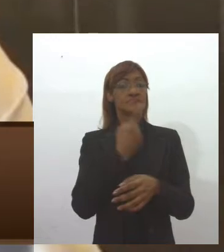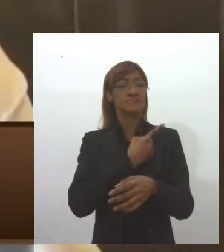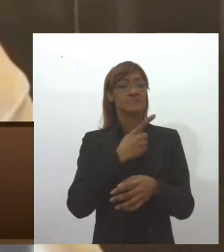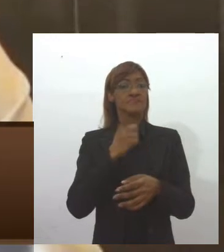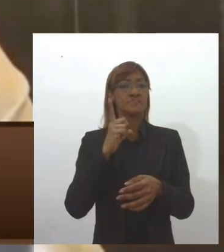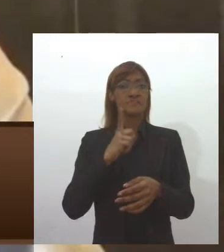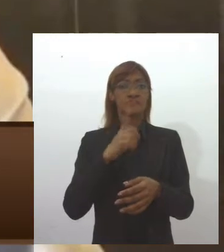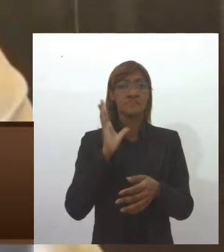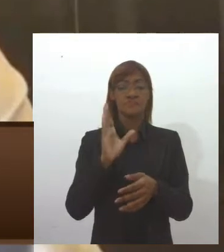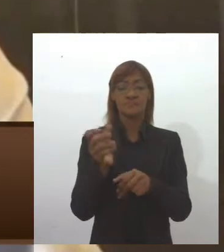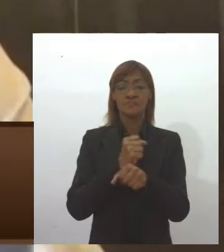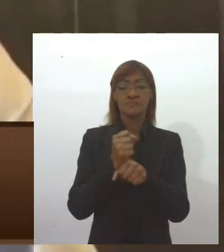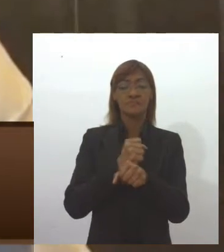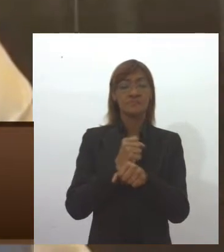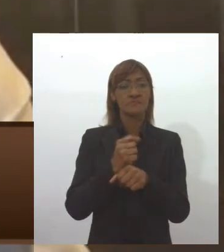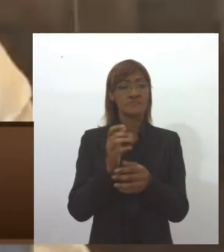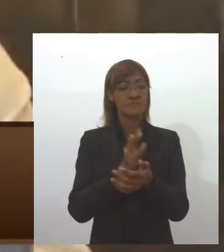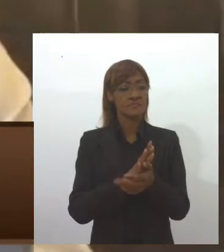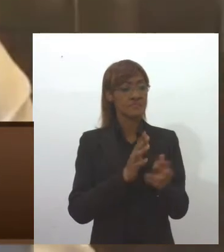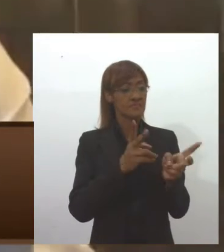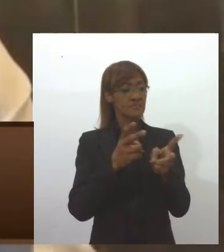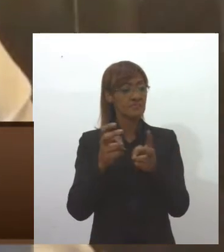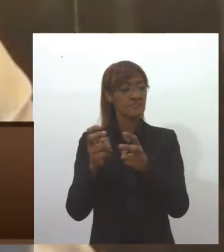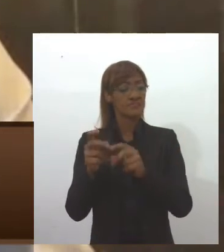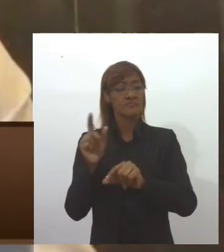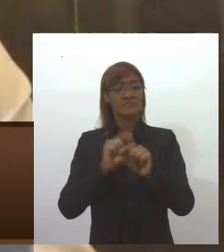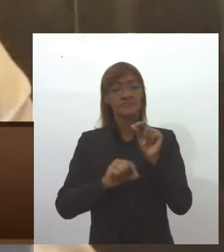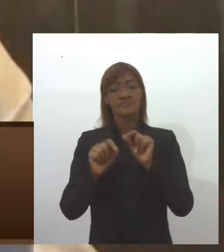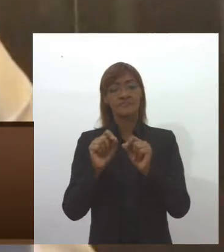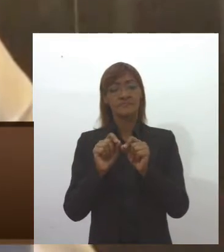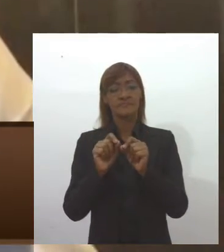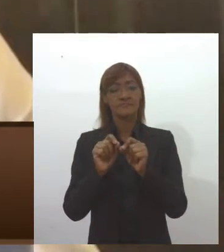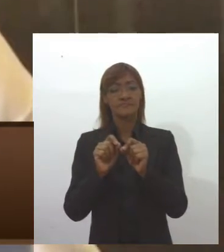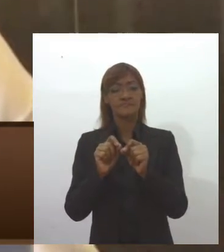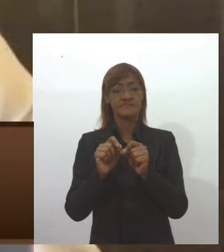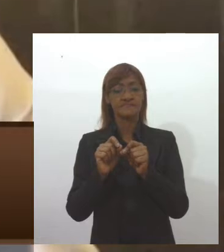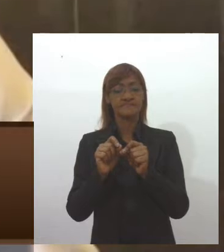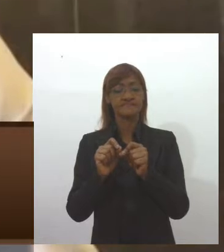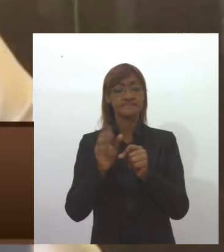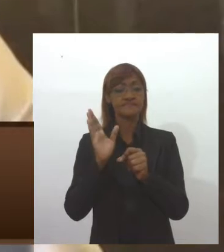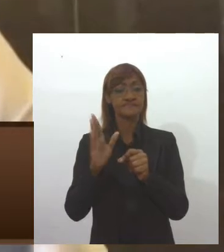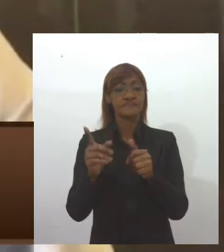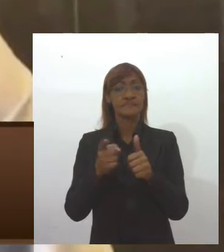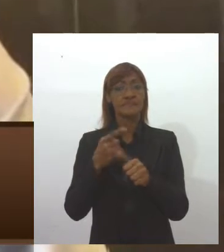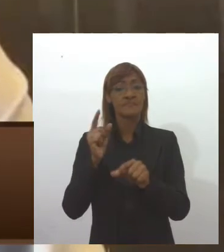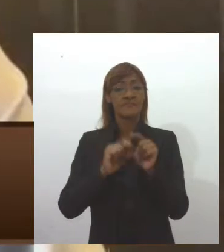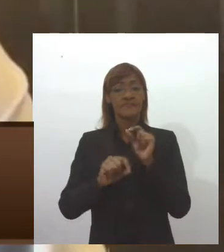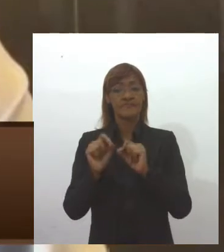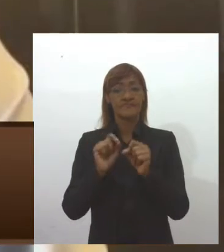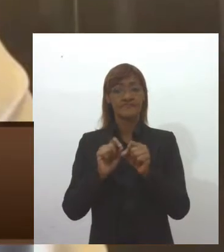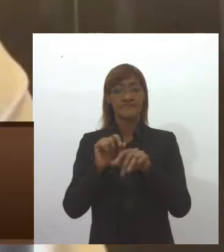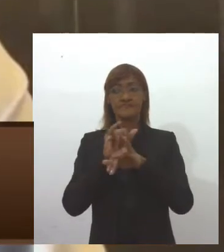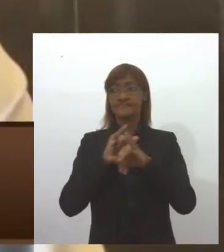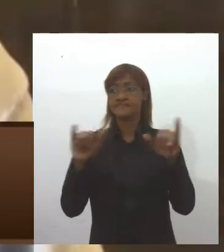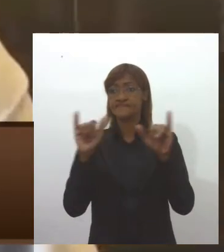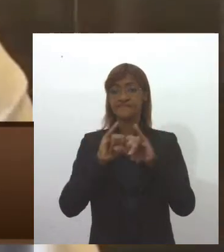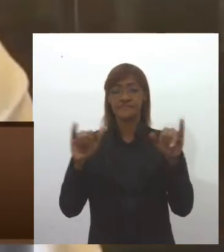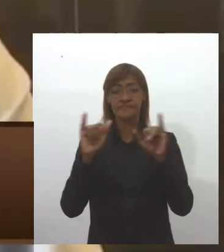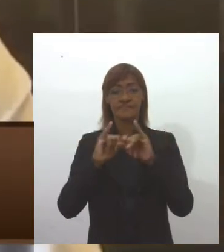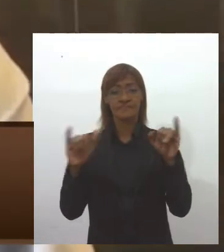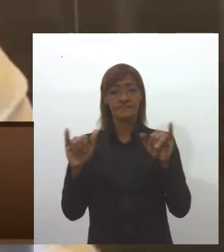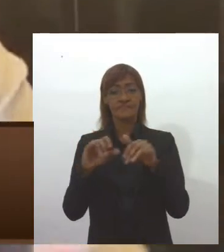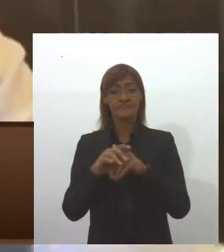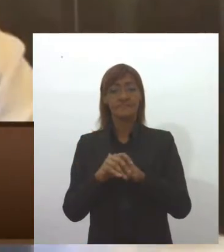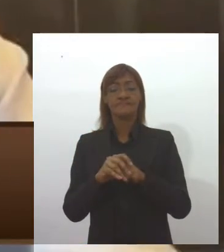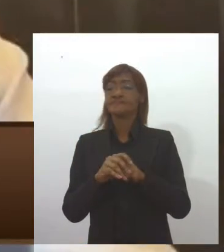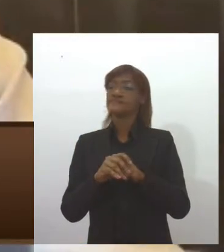atrás essa necessidade, a gente já via lá atrás duas coisas muito claras. Primeiro, a necessidade de divulgação. E muitas vezes